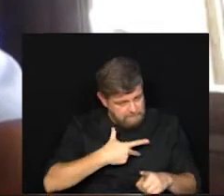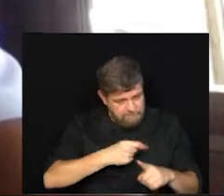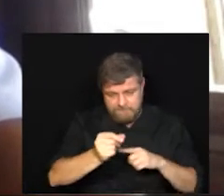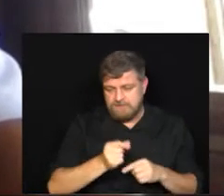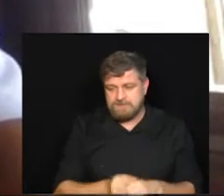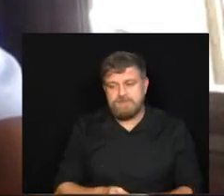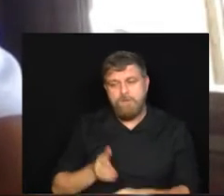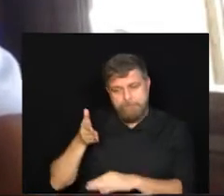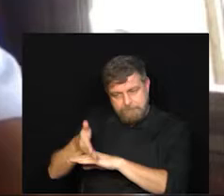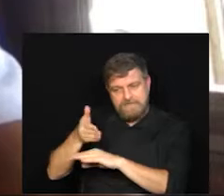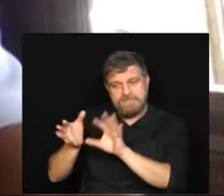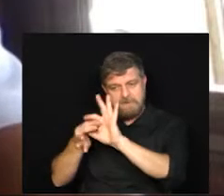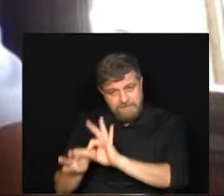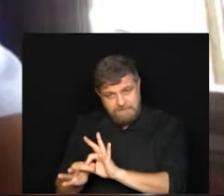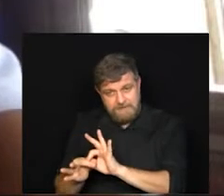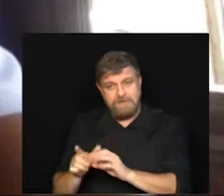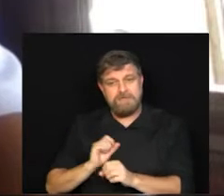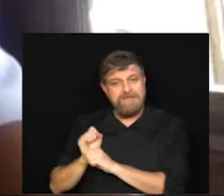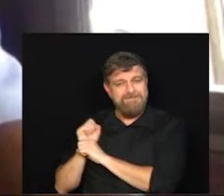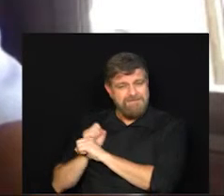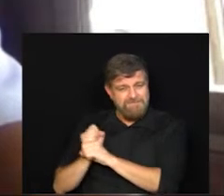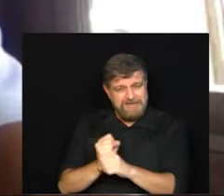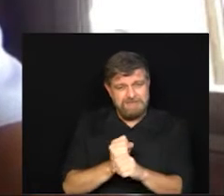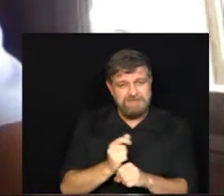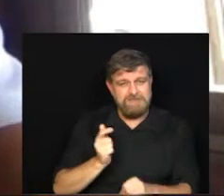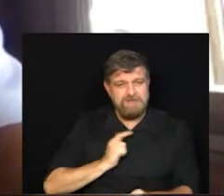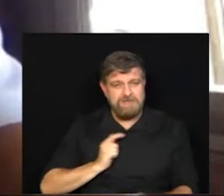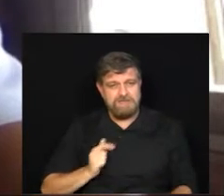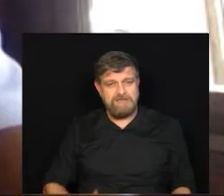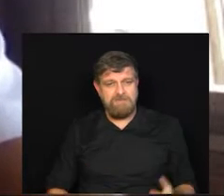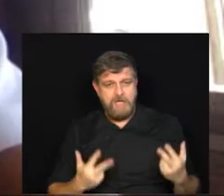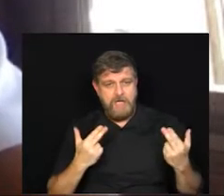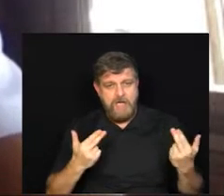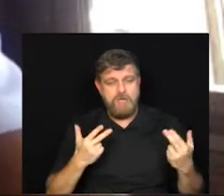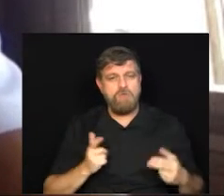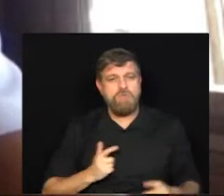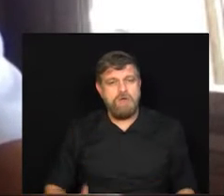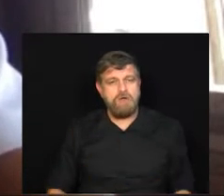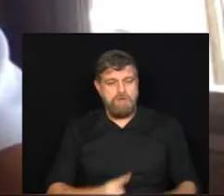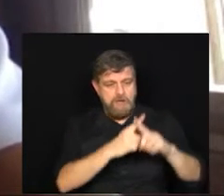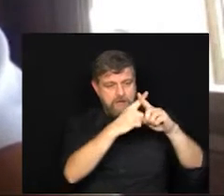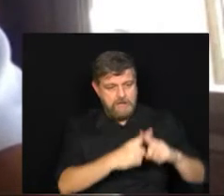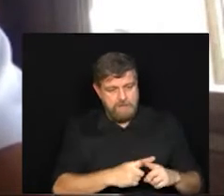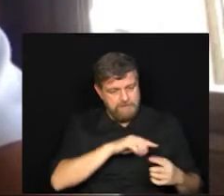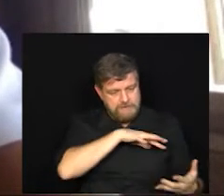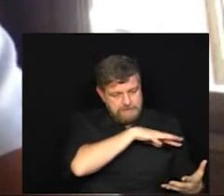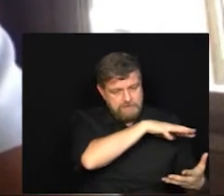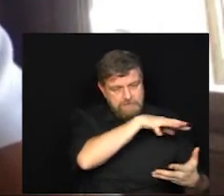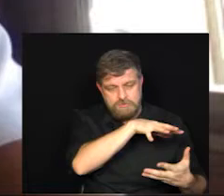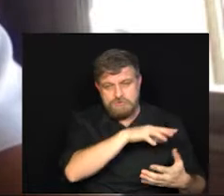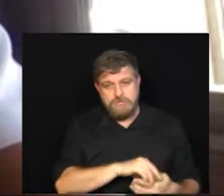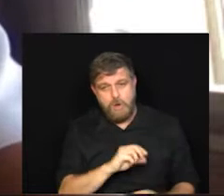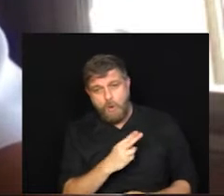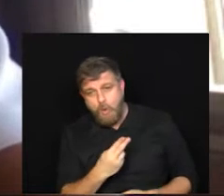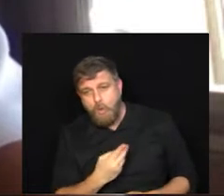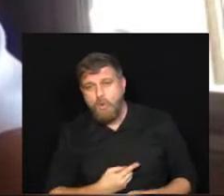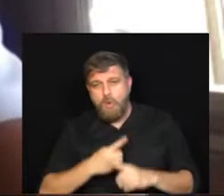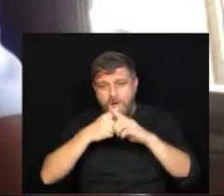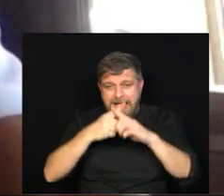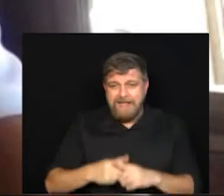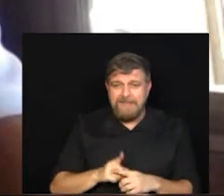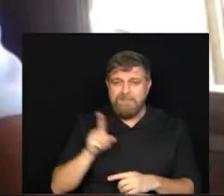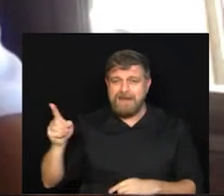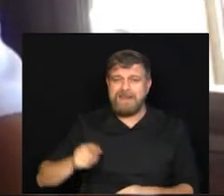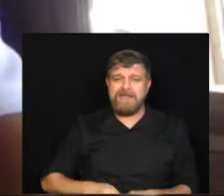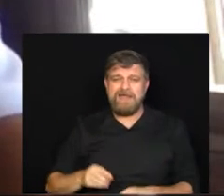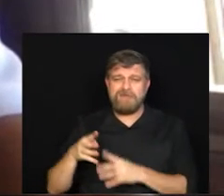Teve vários anos que foram etapas da Copa do Mundo, tipo o Campeonato Mundial ou a etapa de Miami. E